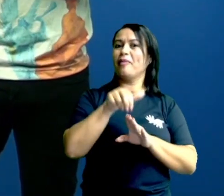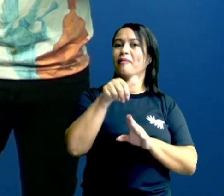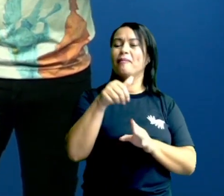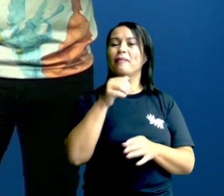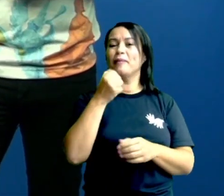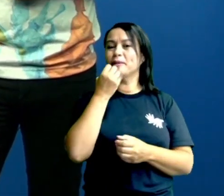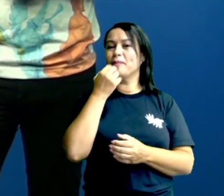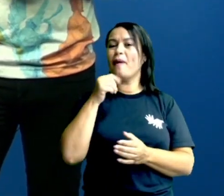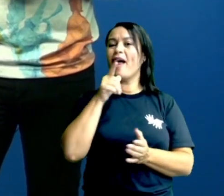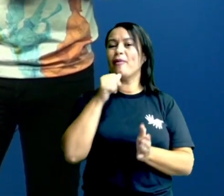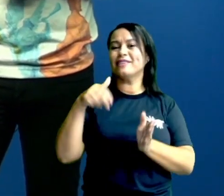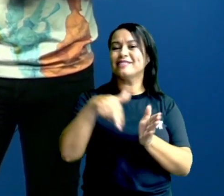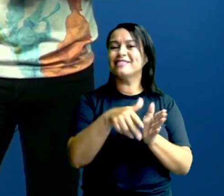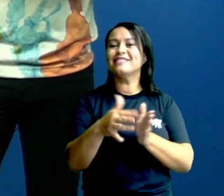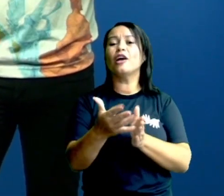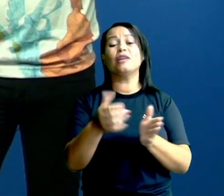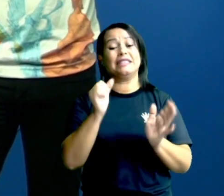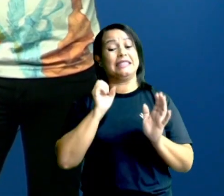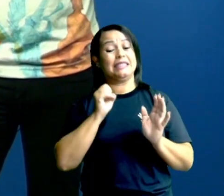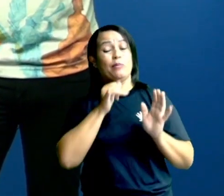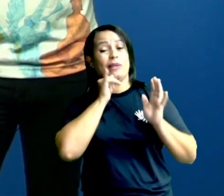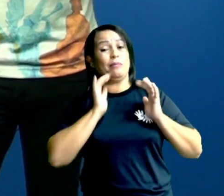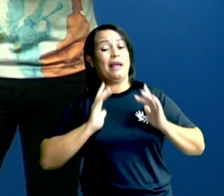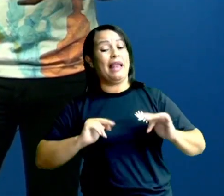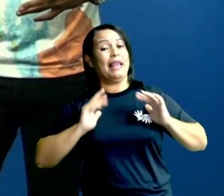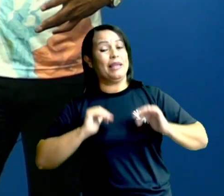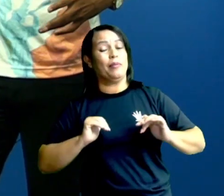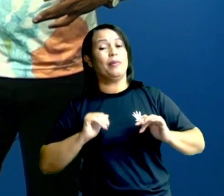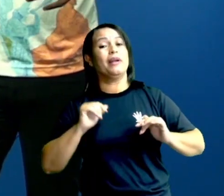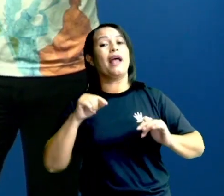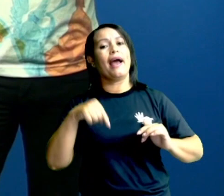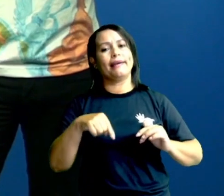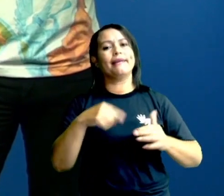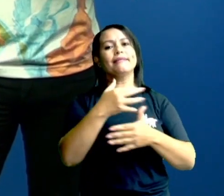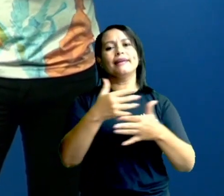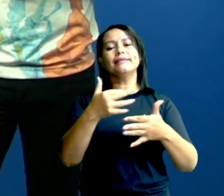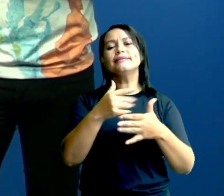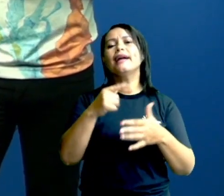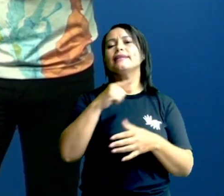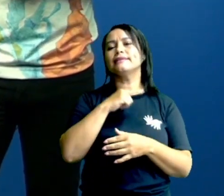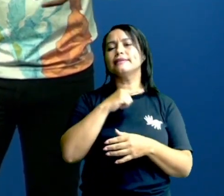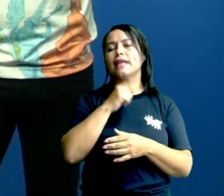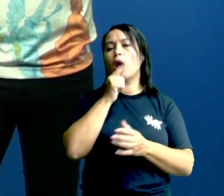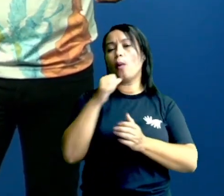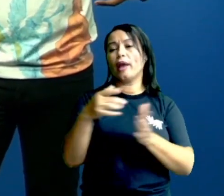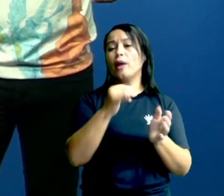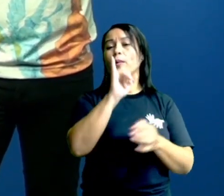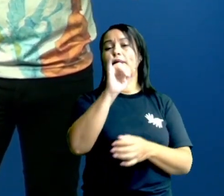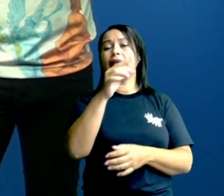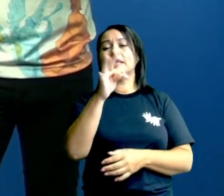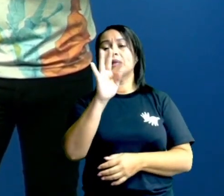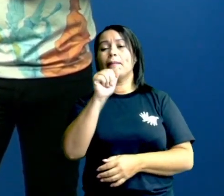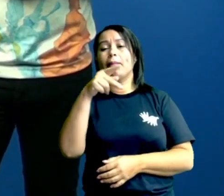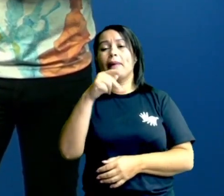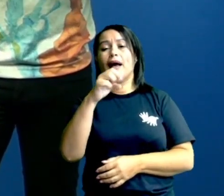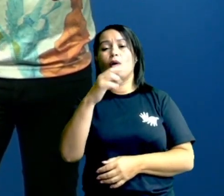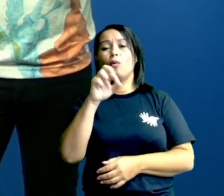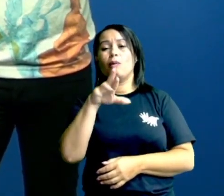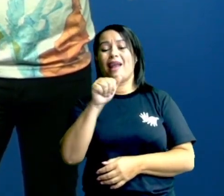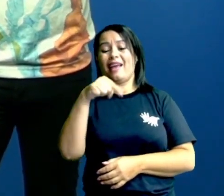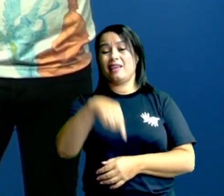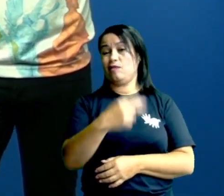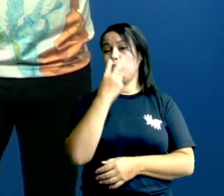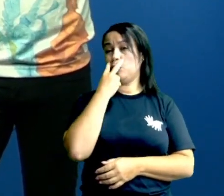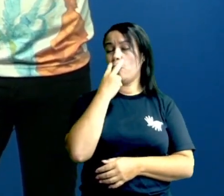coisa boa sobretudo Quando o rio não é poluída né já que a gente mora numa cidade que é recortada por pelo rio itapará curar aqui em Vitória